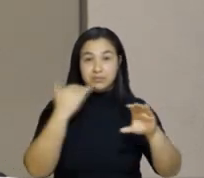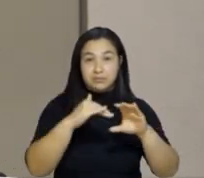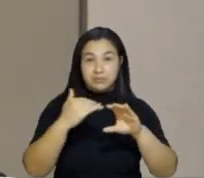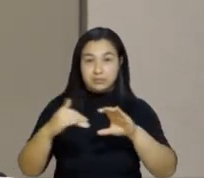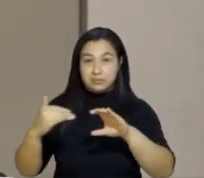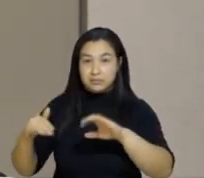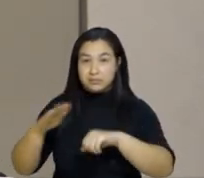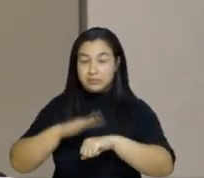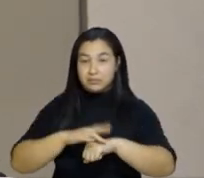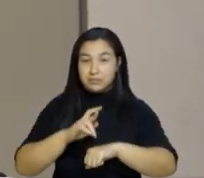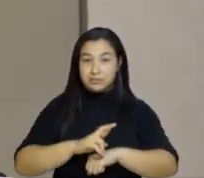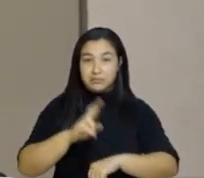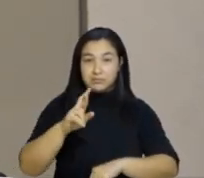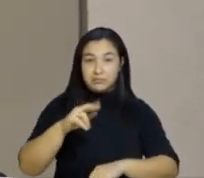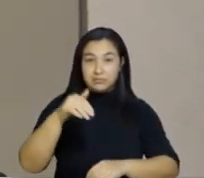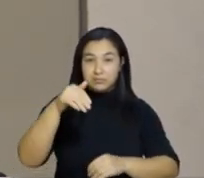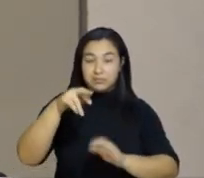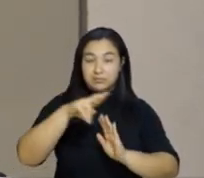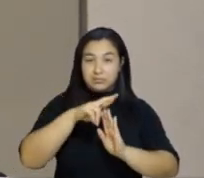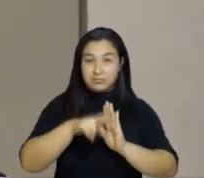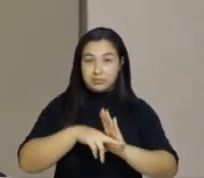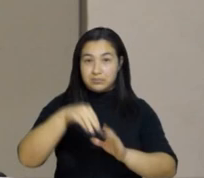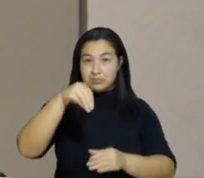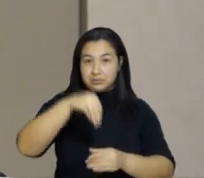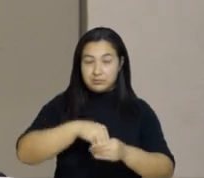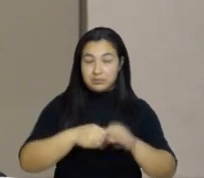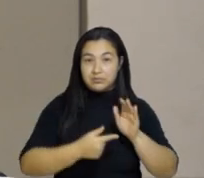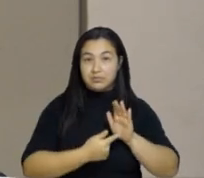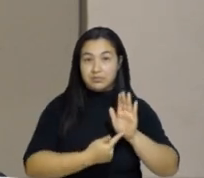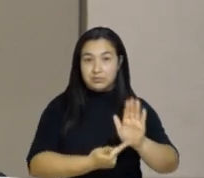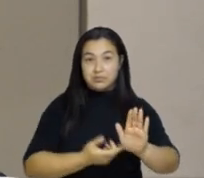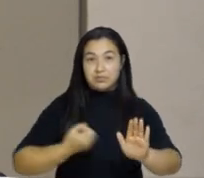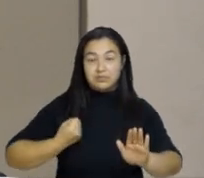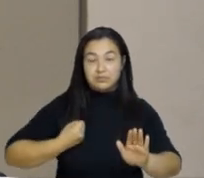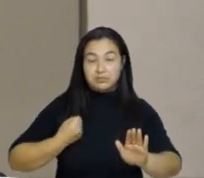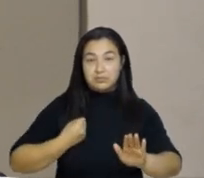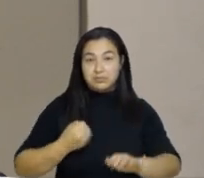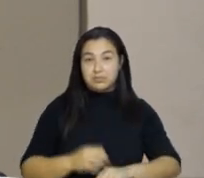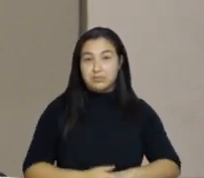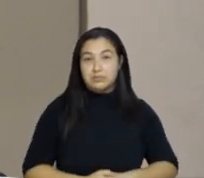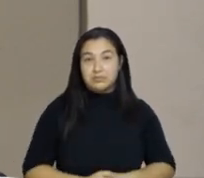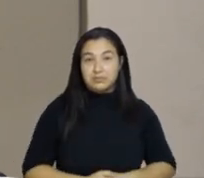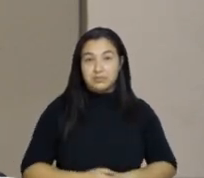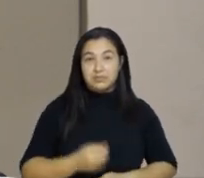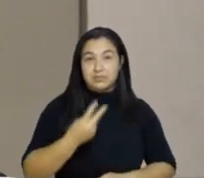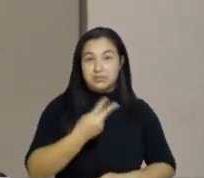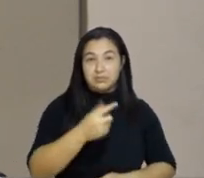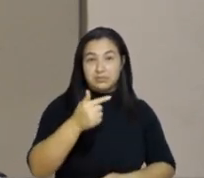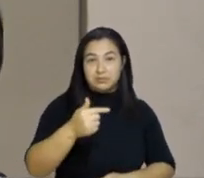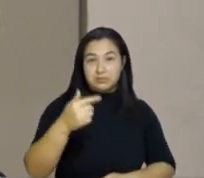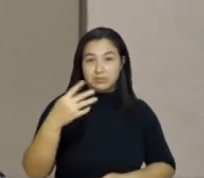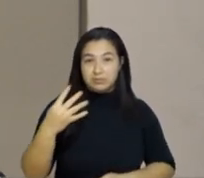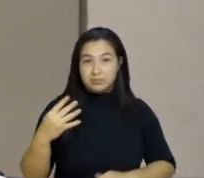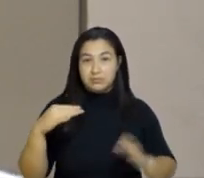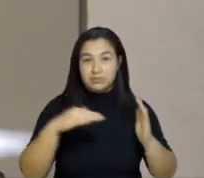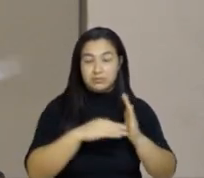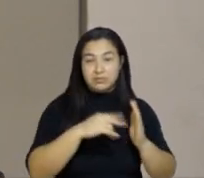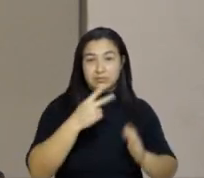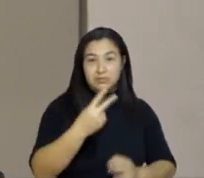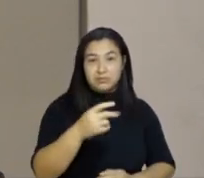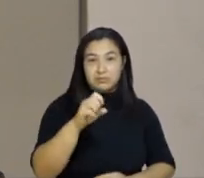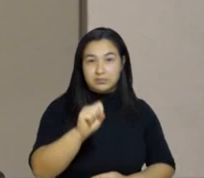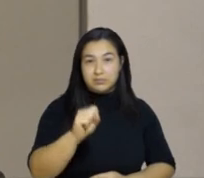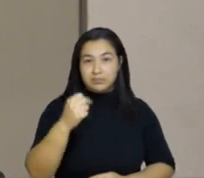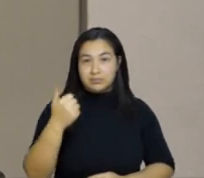destinatários, conforme determina o regimento interno, as seguintes indicações. Indicações de números 274 a